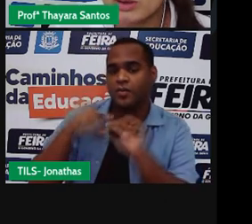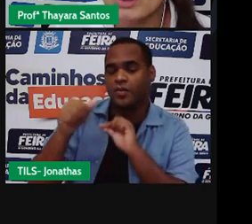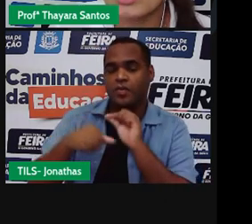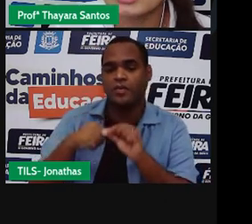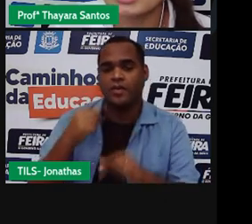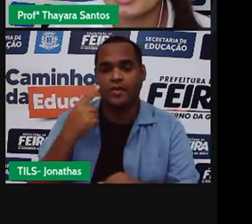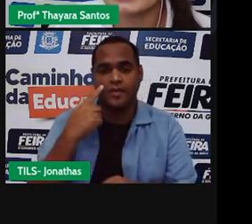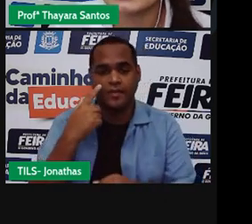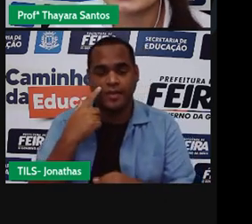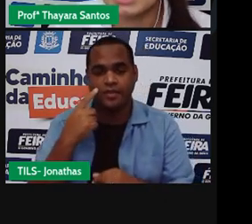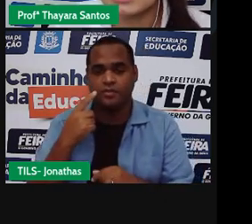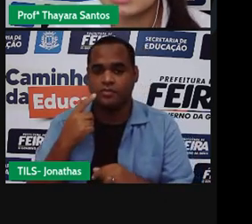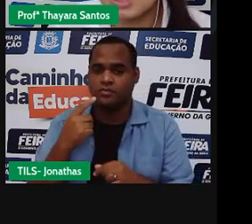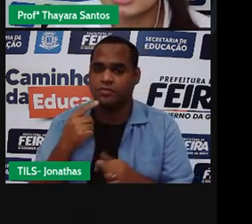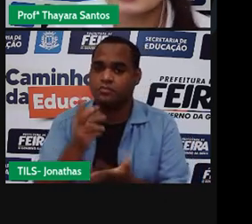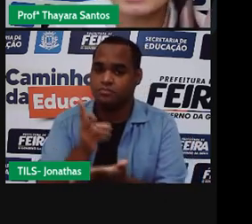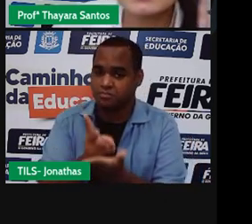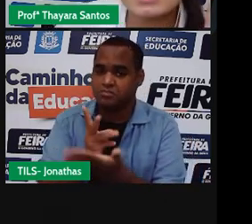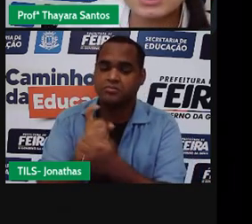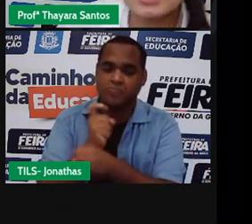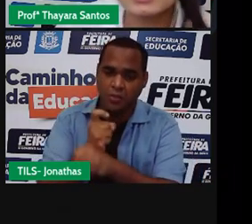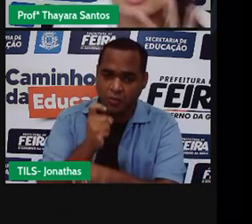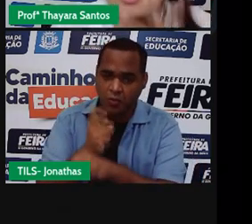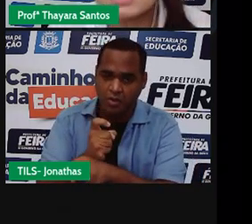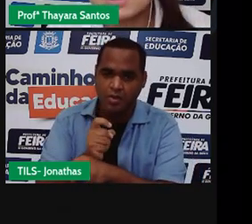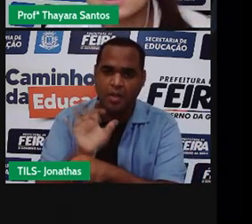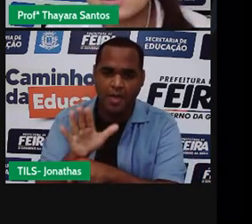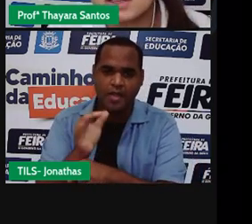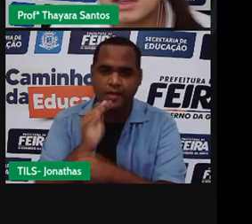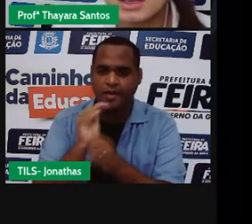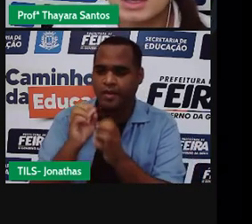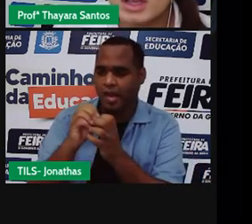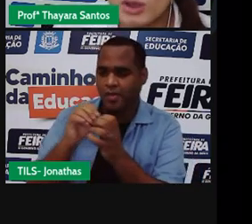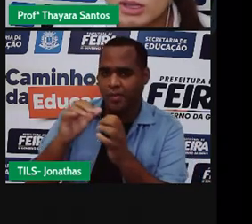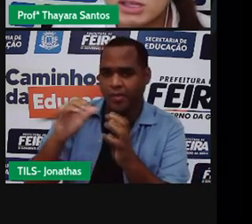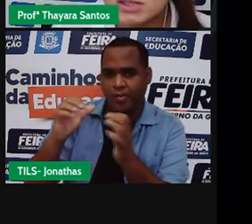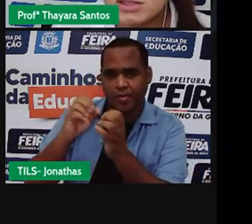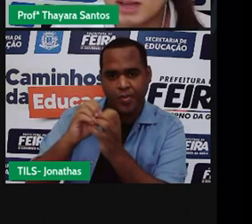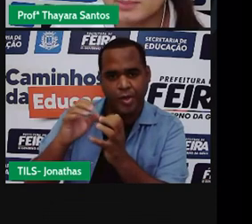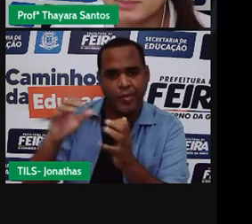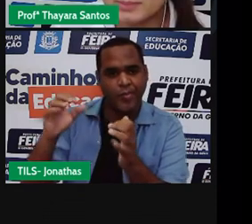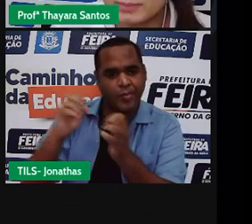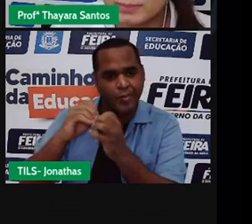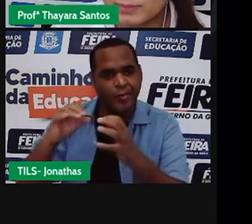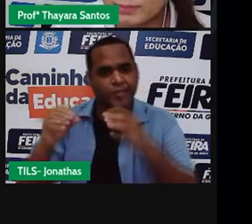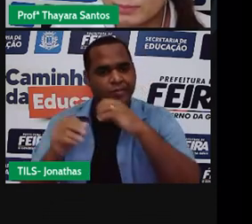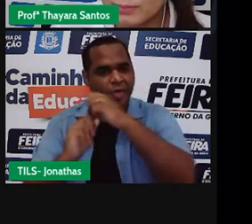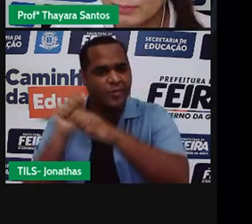Ó, continua ainda em estado sólido, mas os átomos estão começando a se reorganizar.